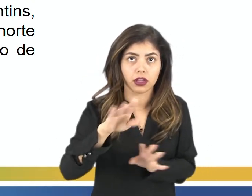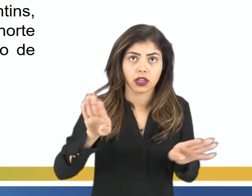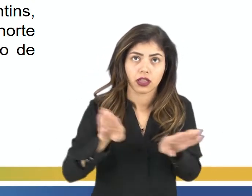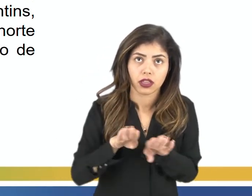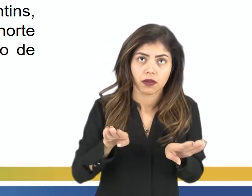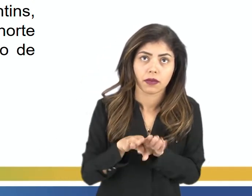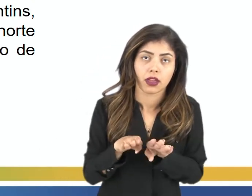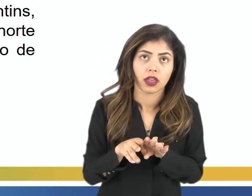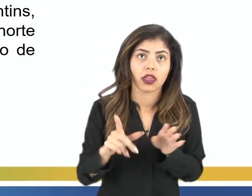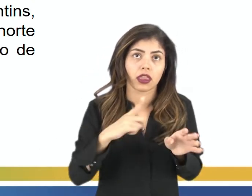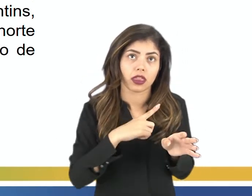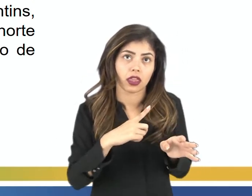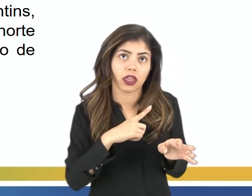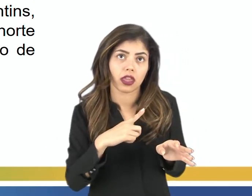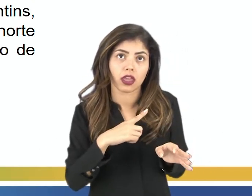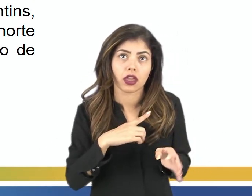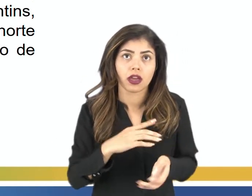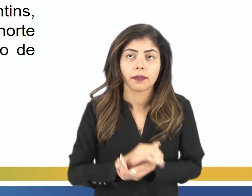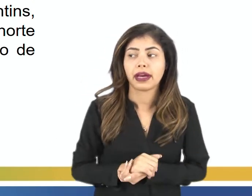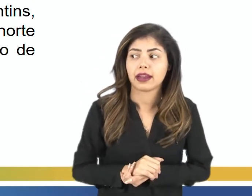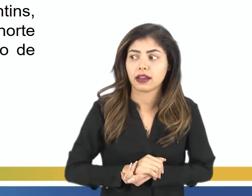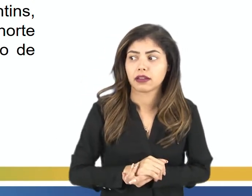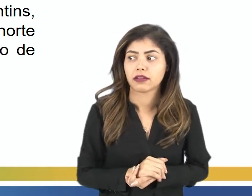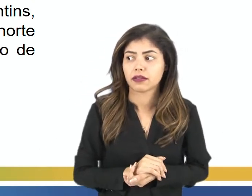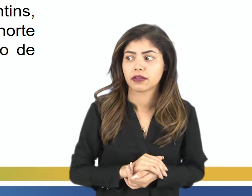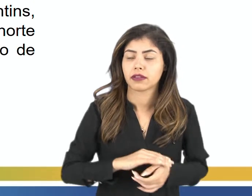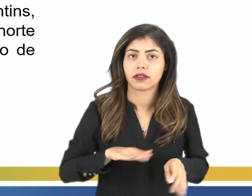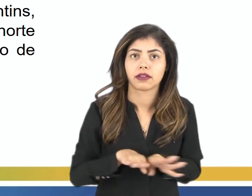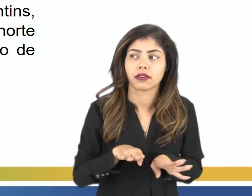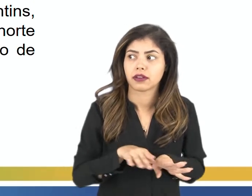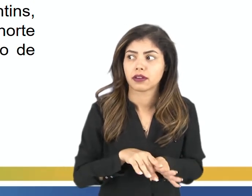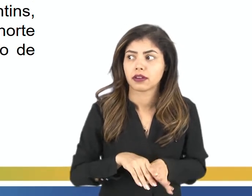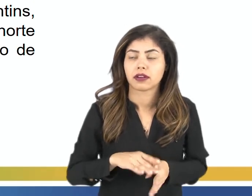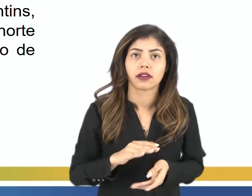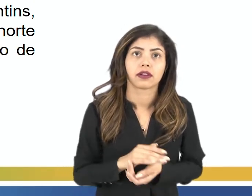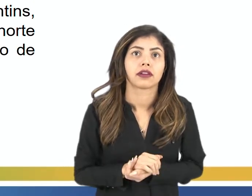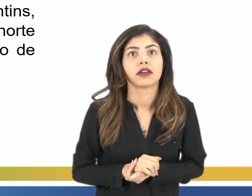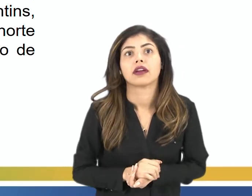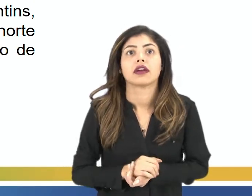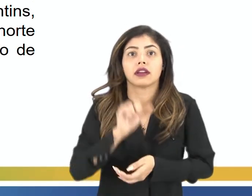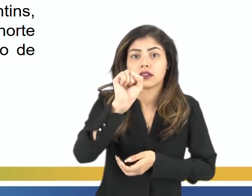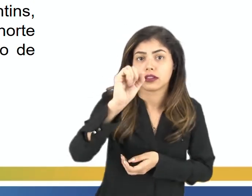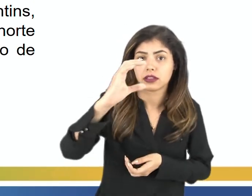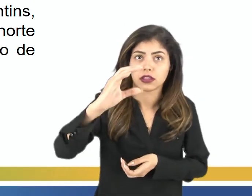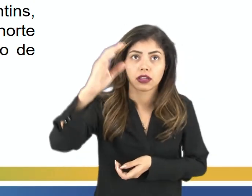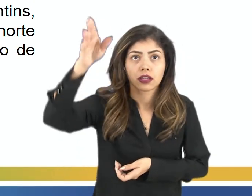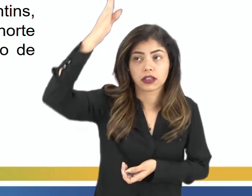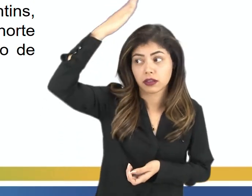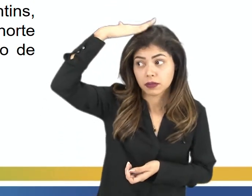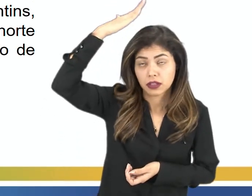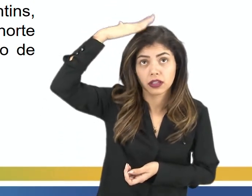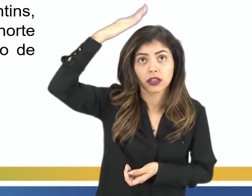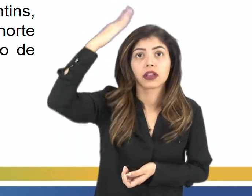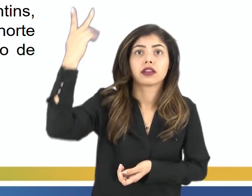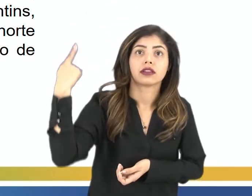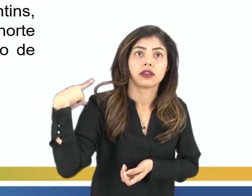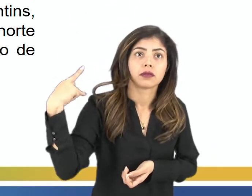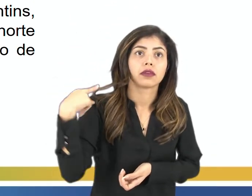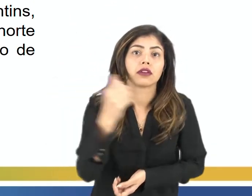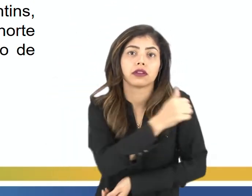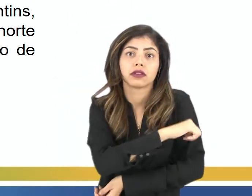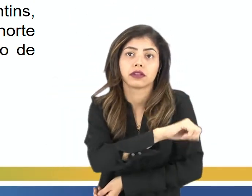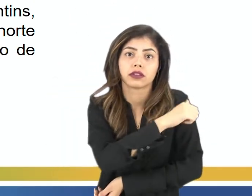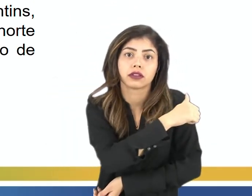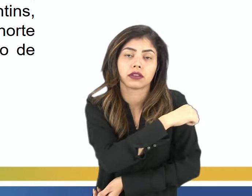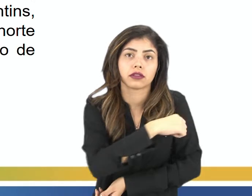é uma palmeira, né? Também no litoral do estado de Santa Catarina, né? Do Paraná, São Paulo e Rio de